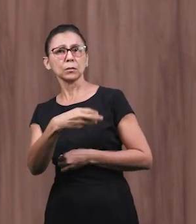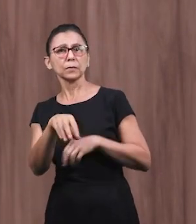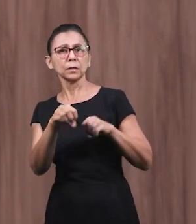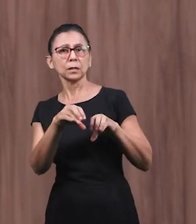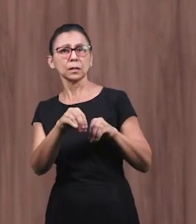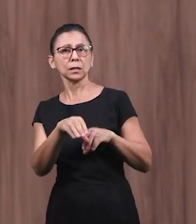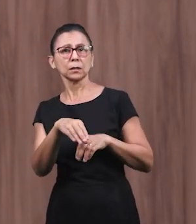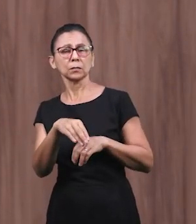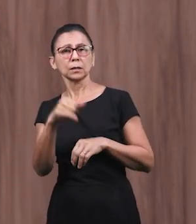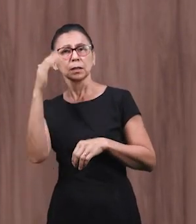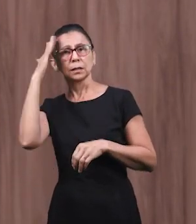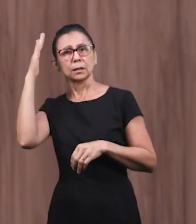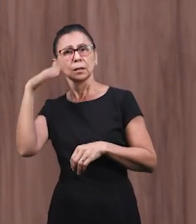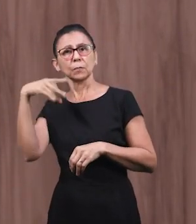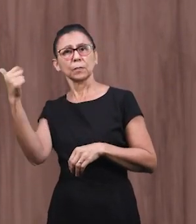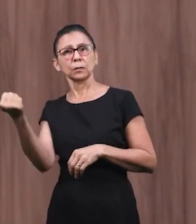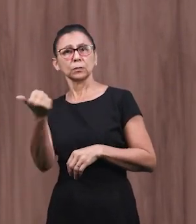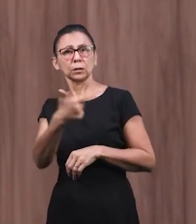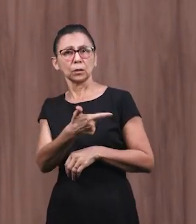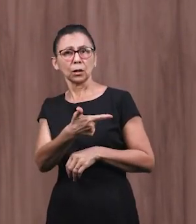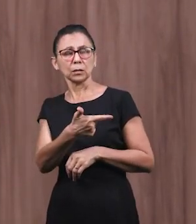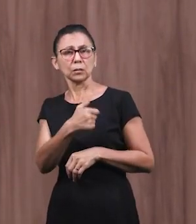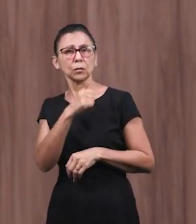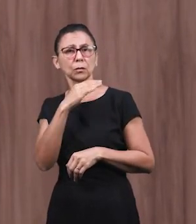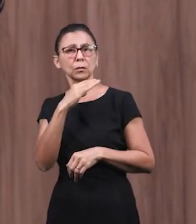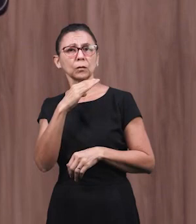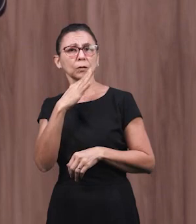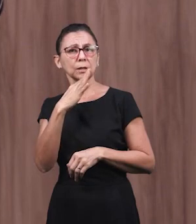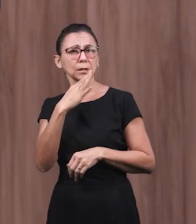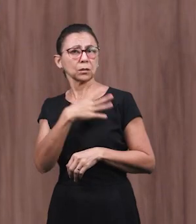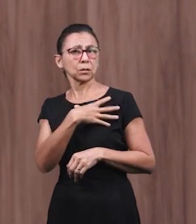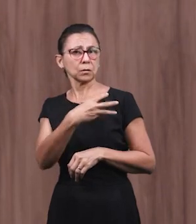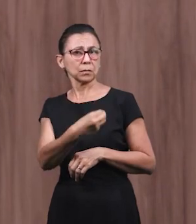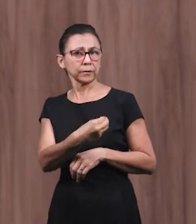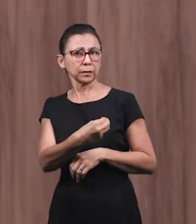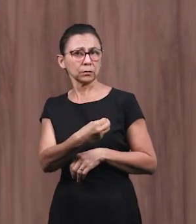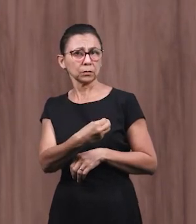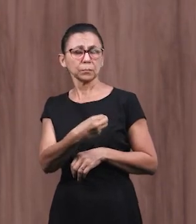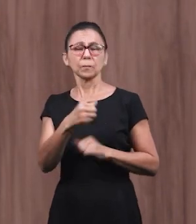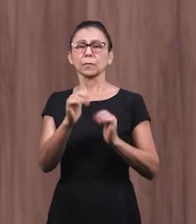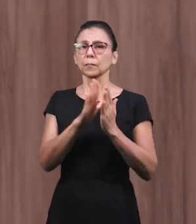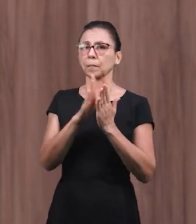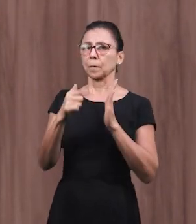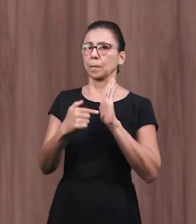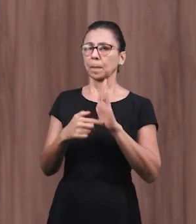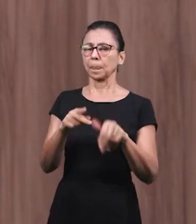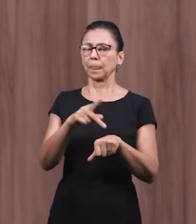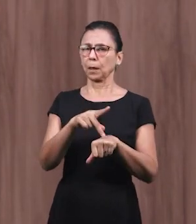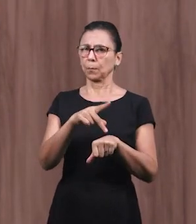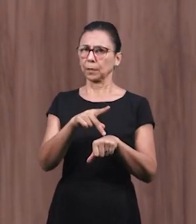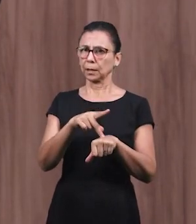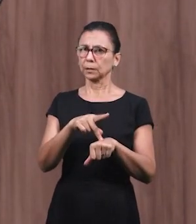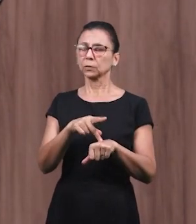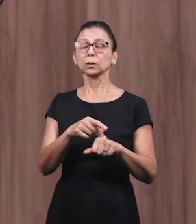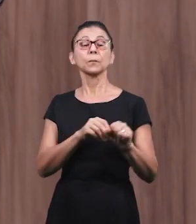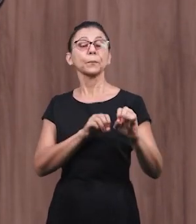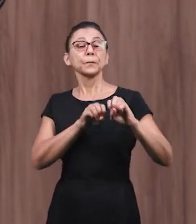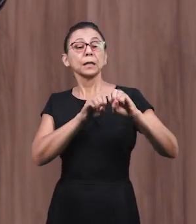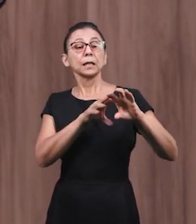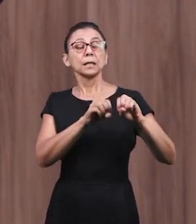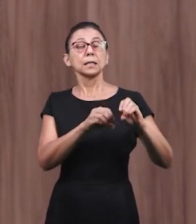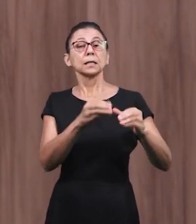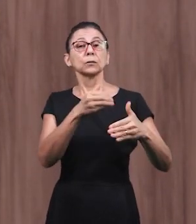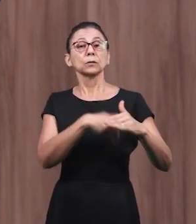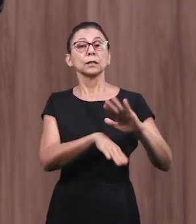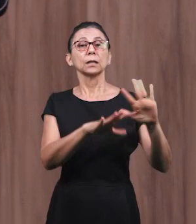filhos mais do que nós mesmos. A Bíblia traz exemplos práticos de como a educação mediada pelas